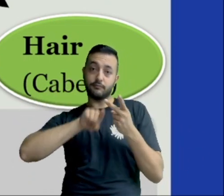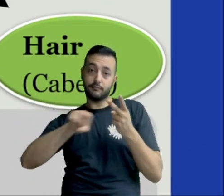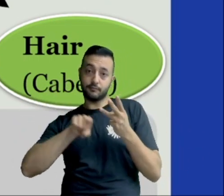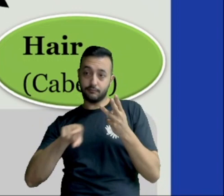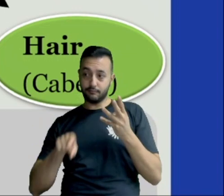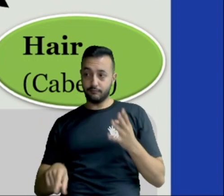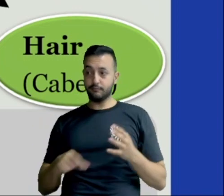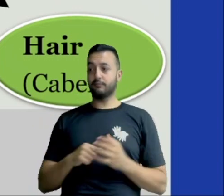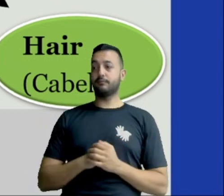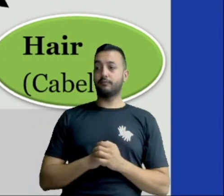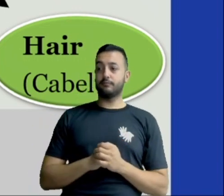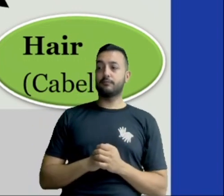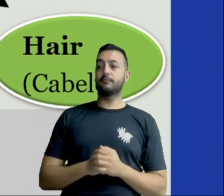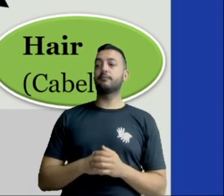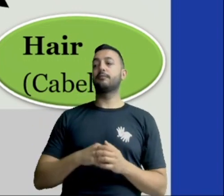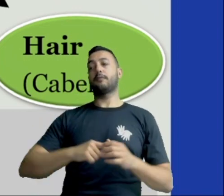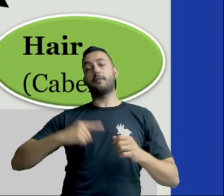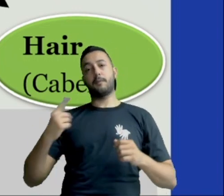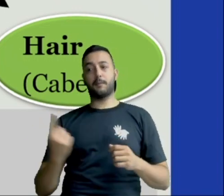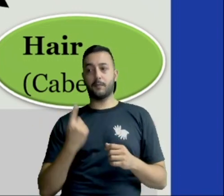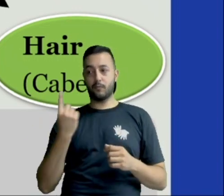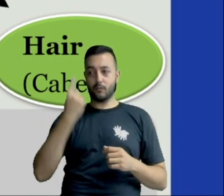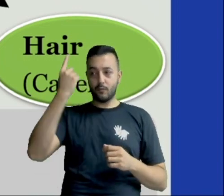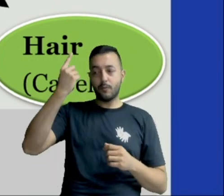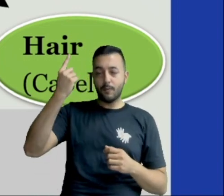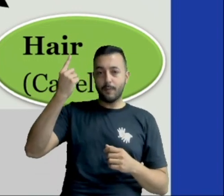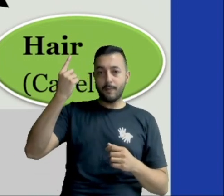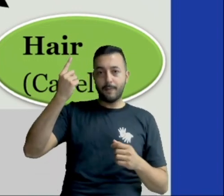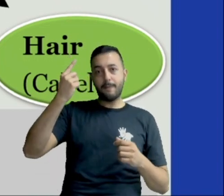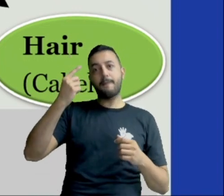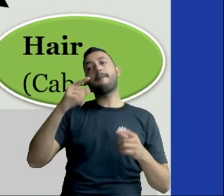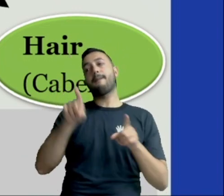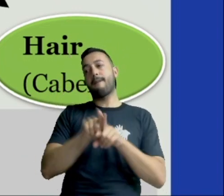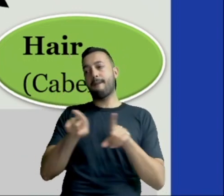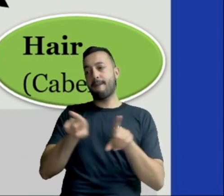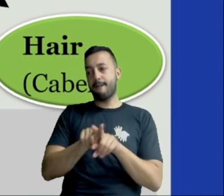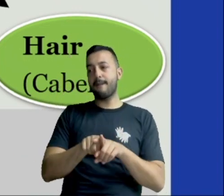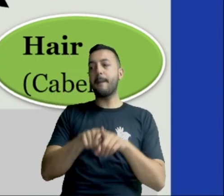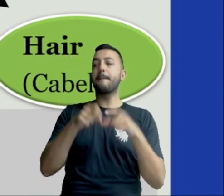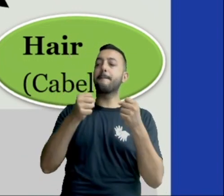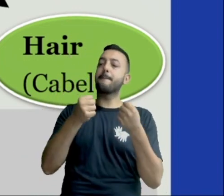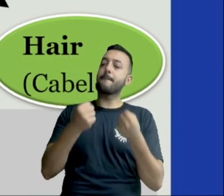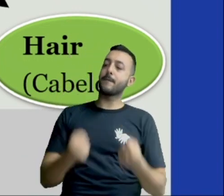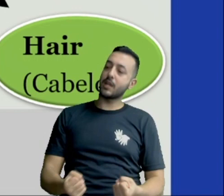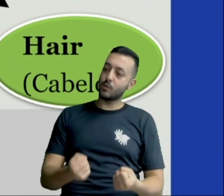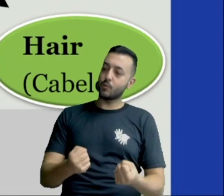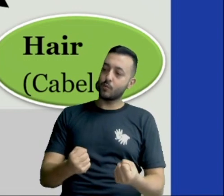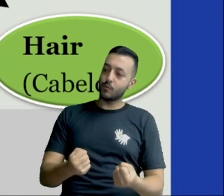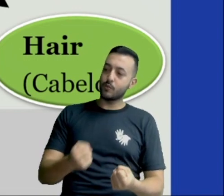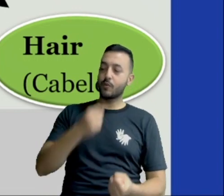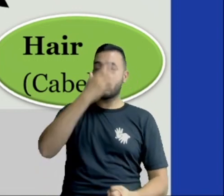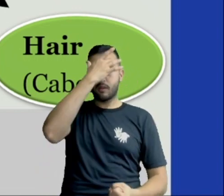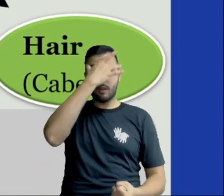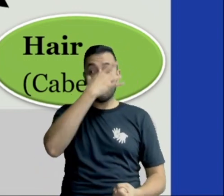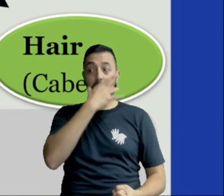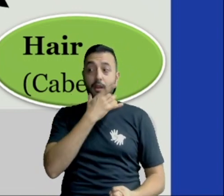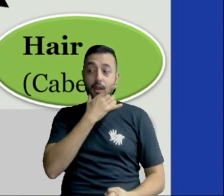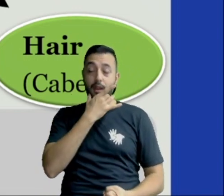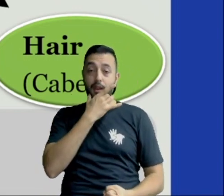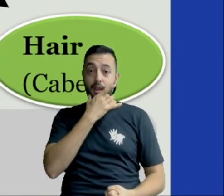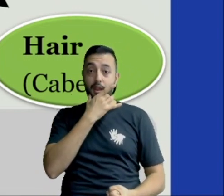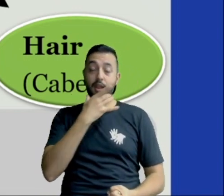essas partes, chamadas de height, que é a altura, também weight, que é o peso,